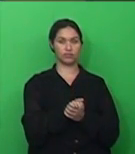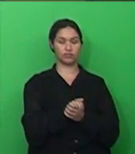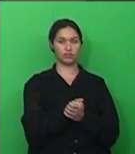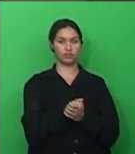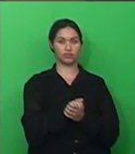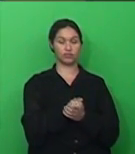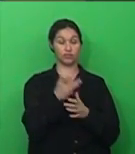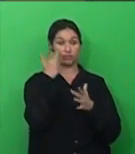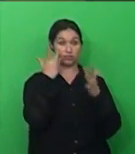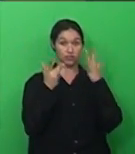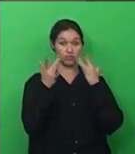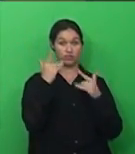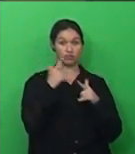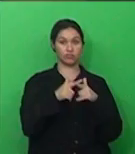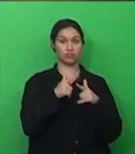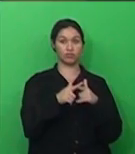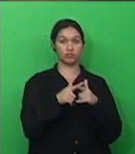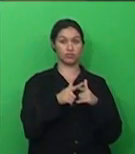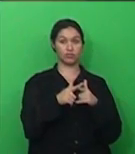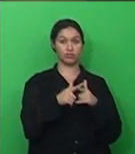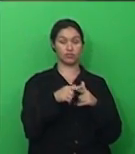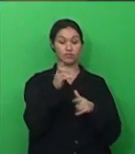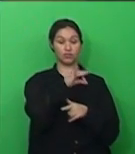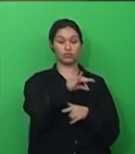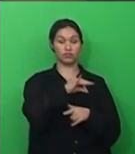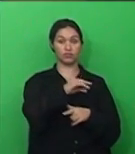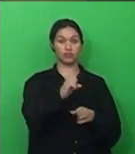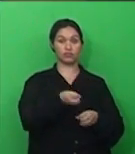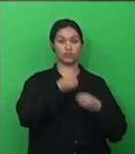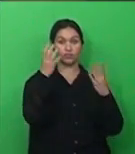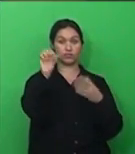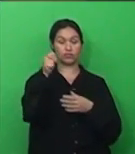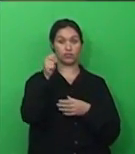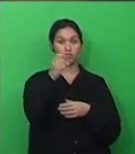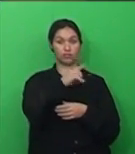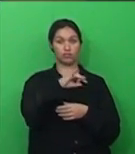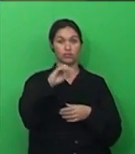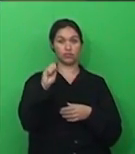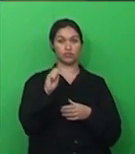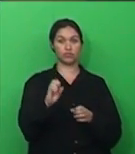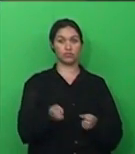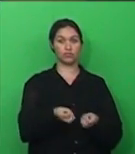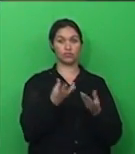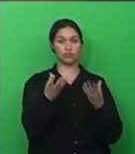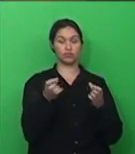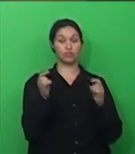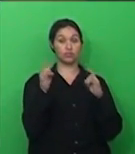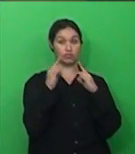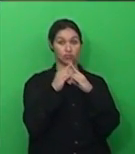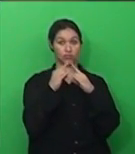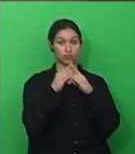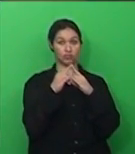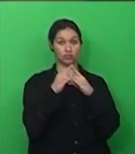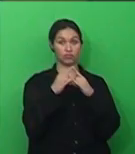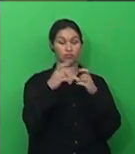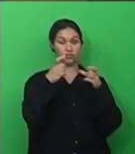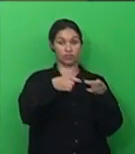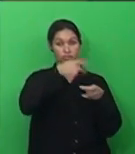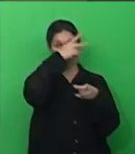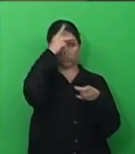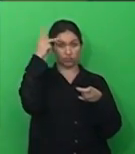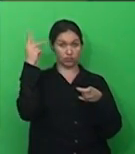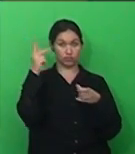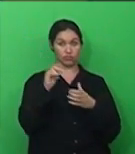evento de 8 dias e que foi transformador na região. Então, que as instituições, que as prefeituras,